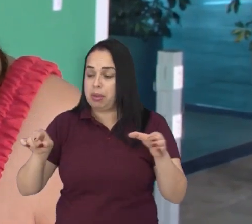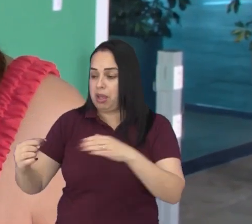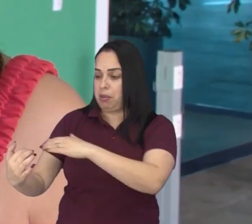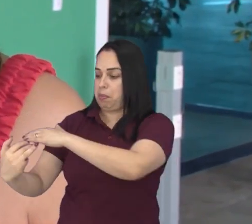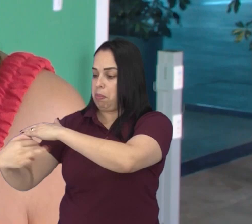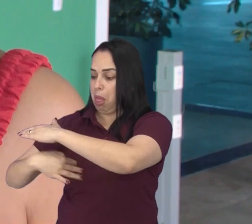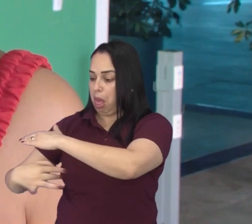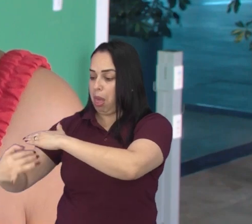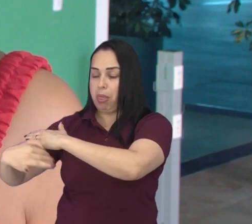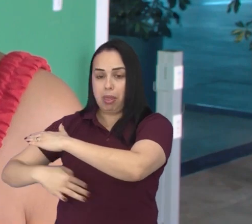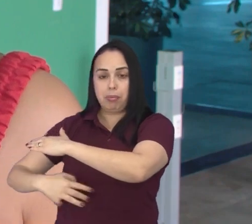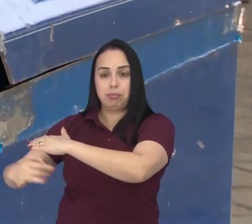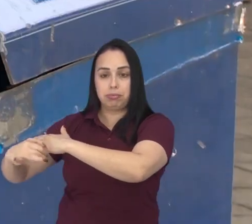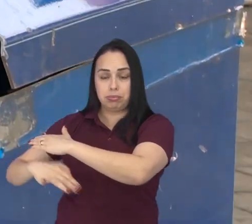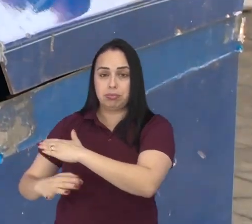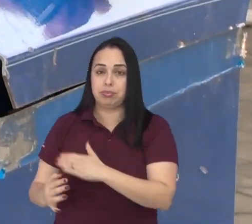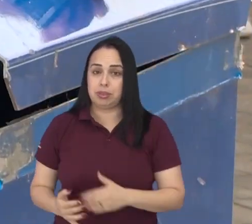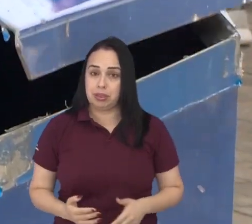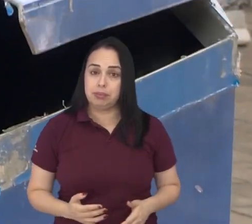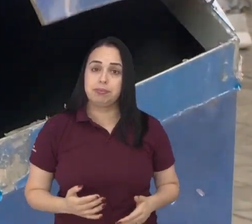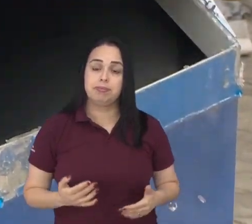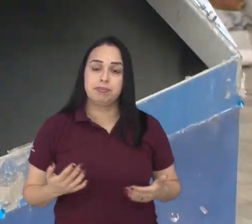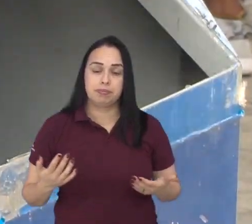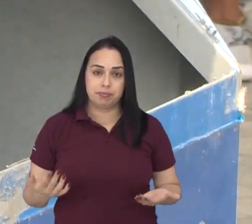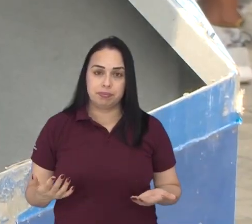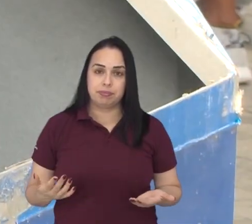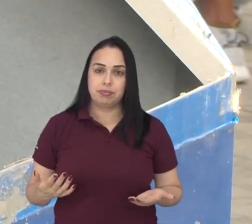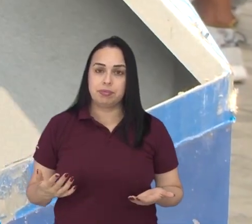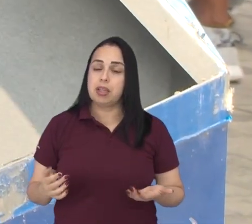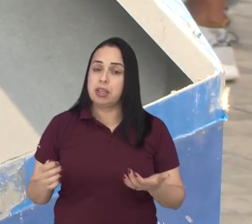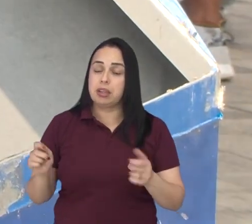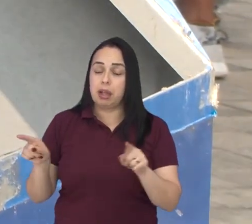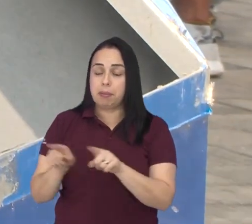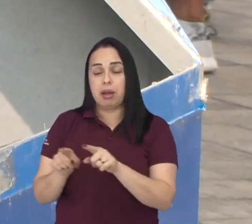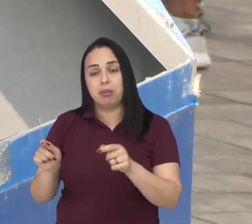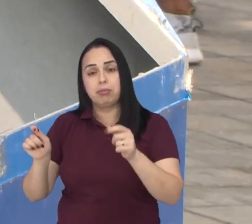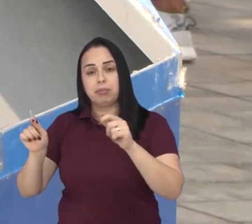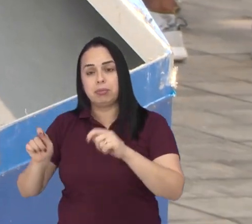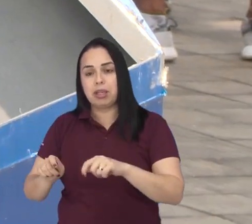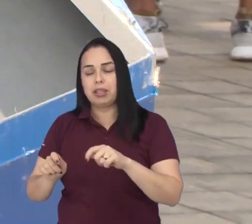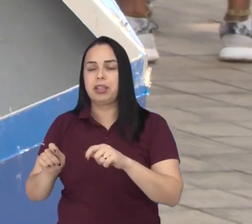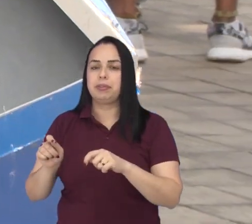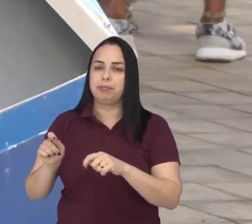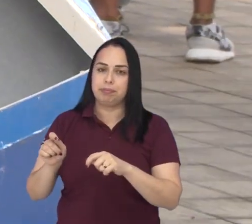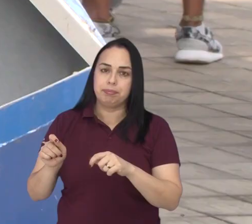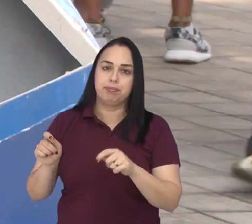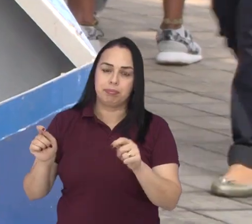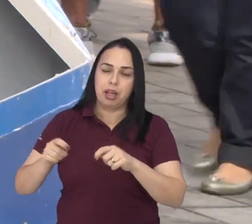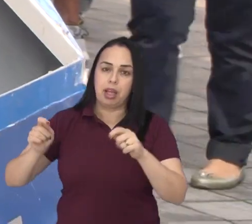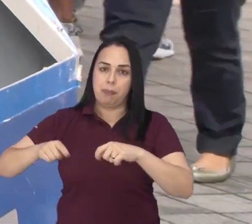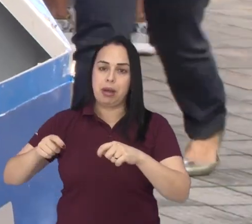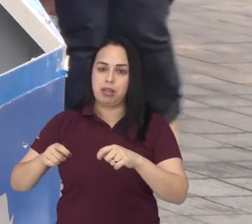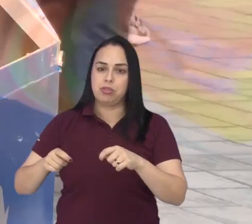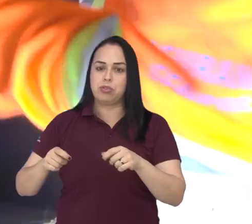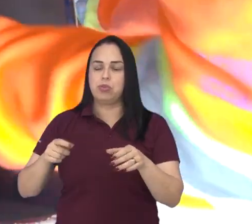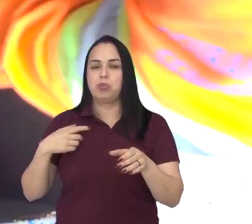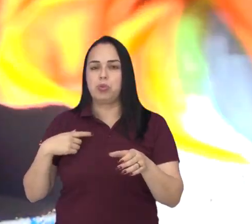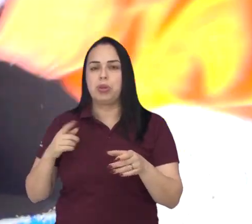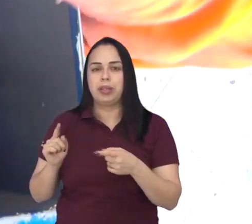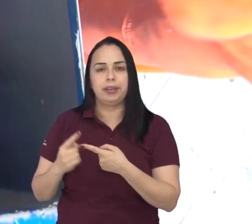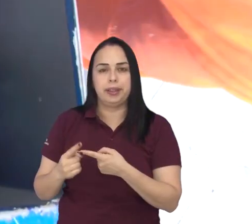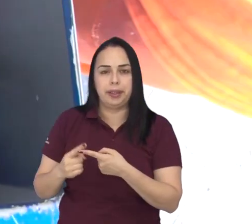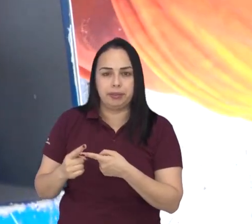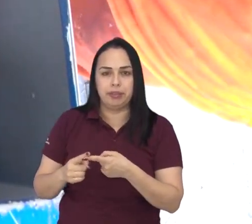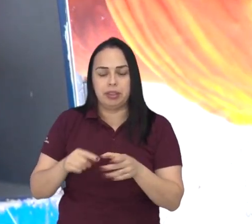exemplo, desse acondicionador do resíduo, para além de eu ter uma possibilidade de minimização, por exemplo,